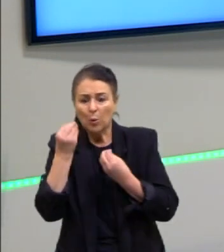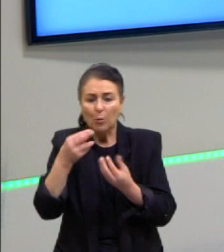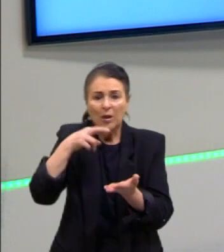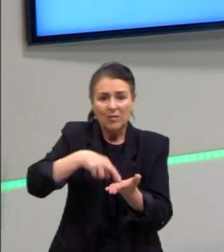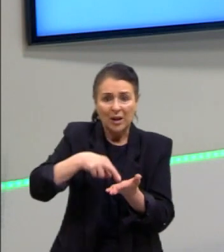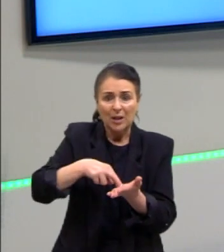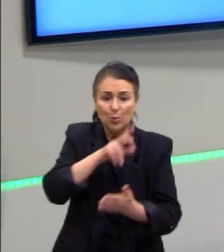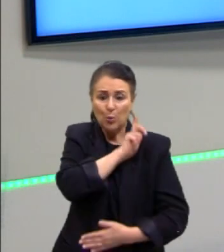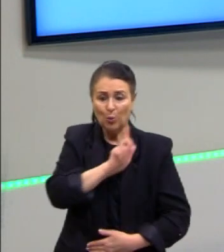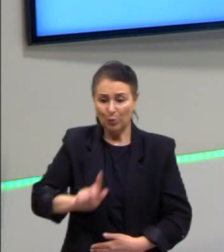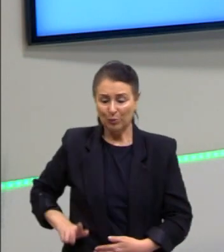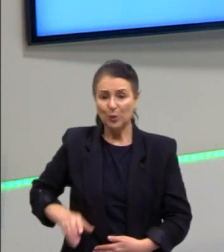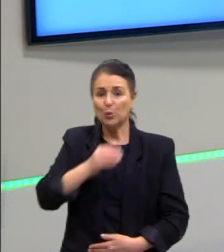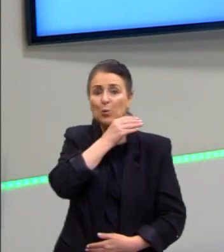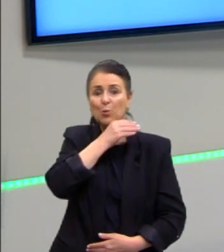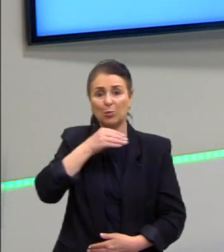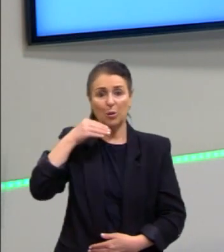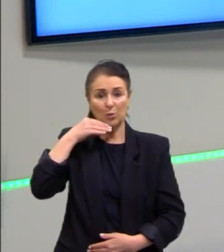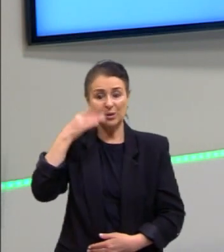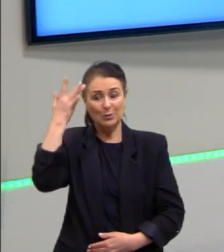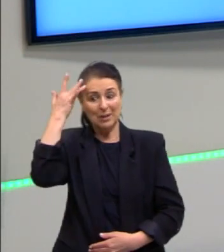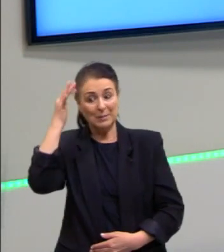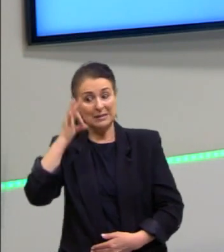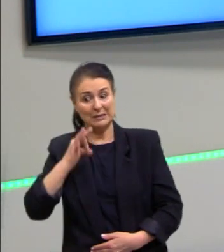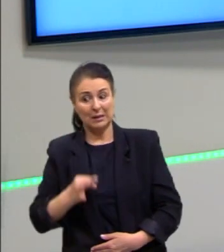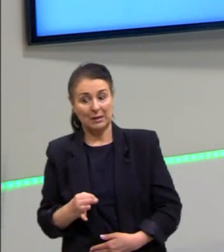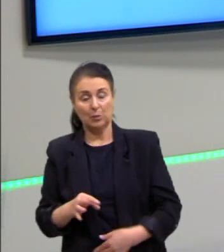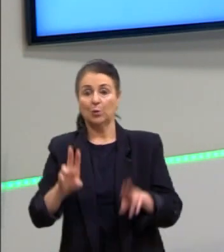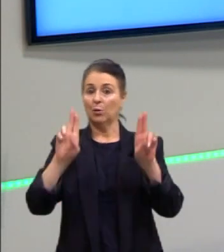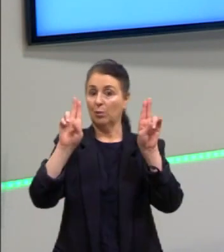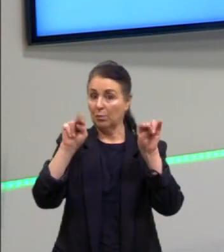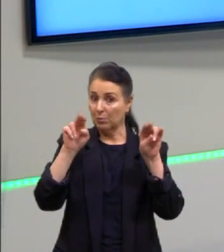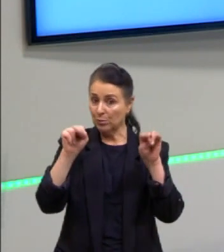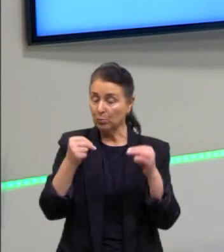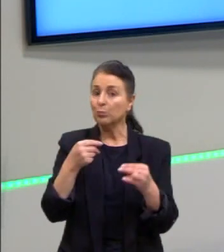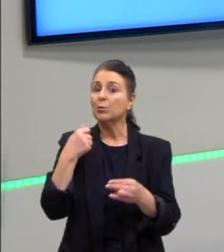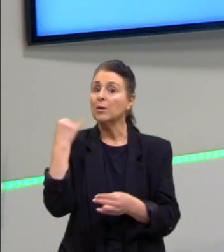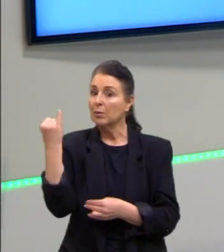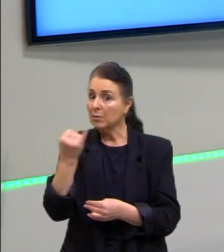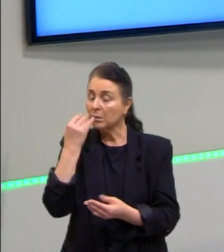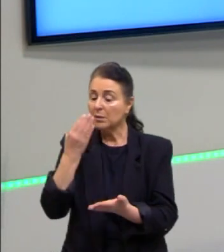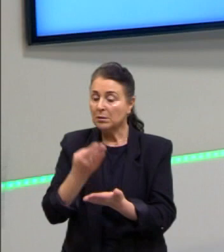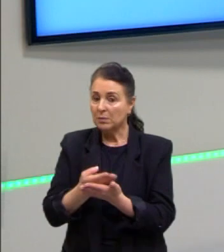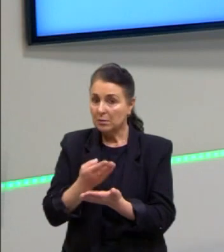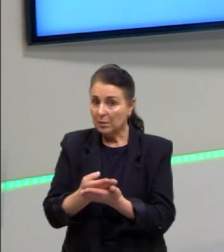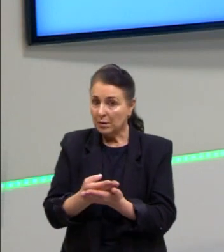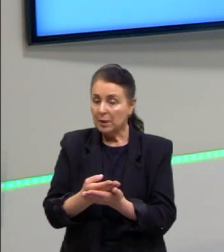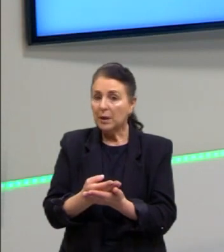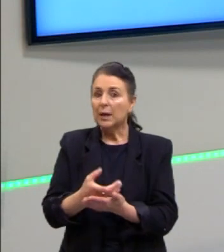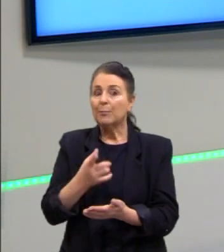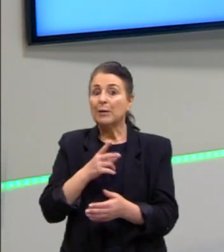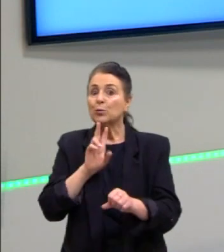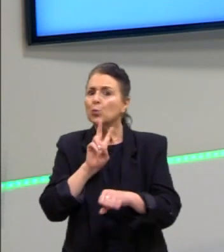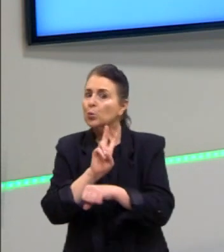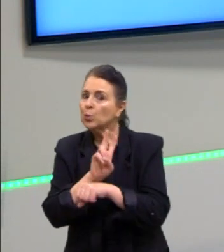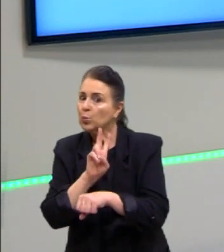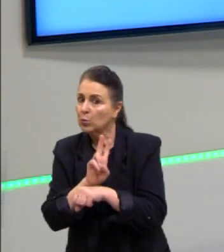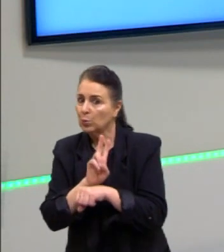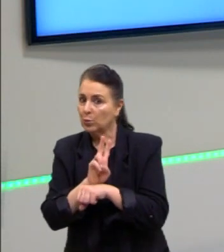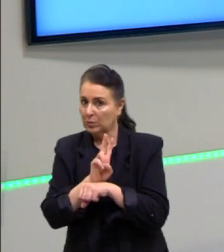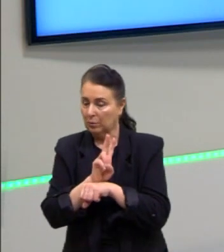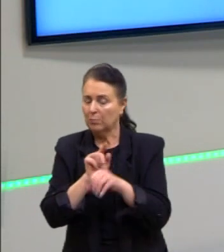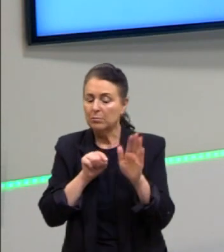o governo cubano hoje então é um assunto que vale muito a pena estudar mais mas também tem um pouco de cuidado né de